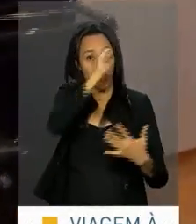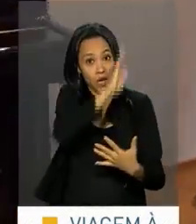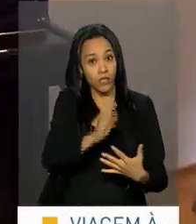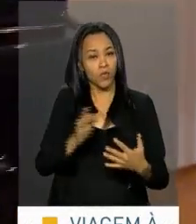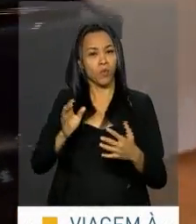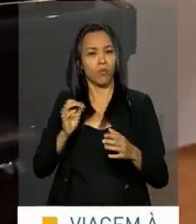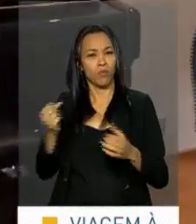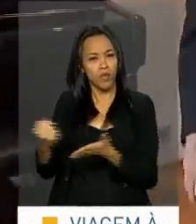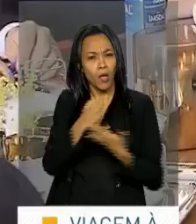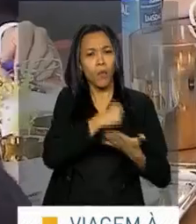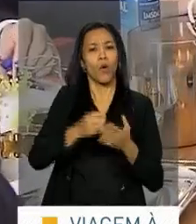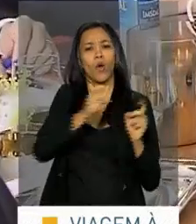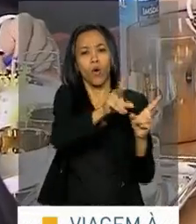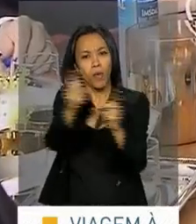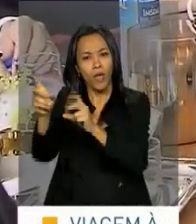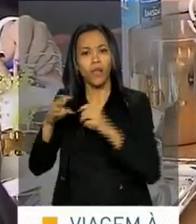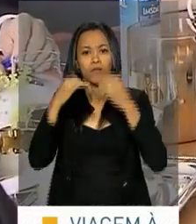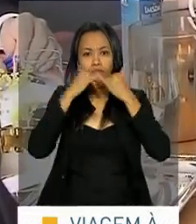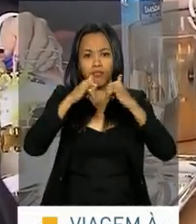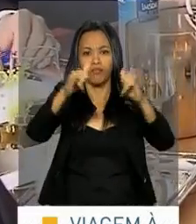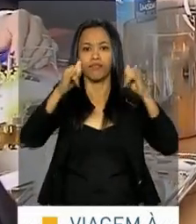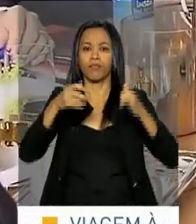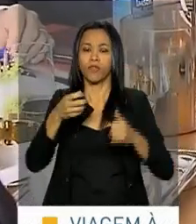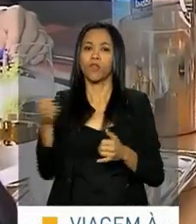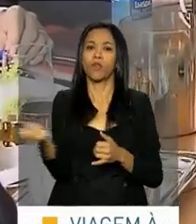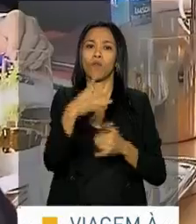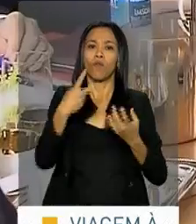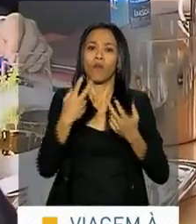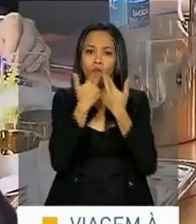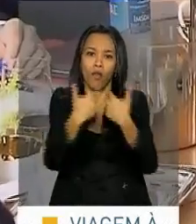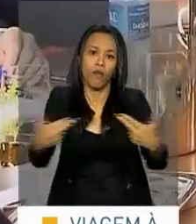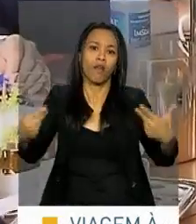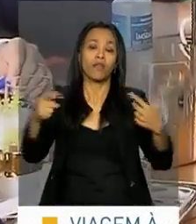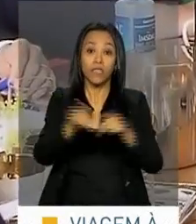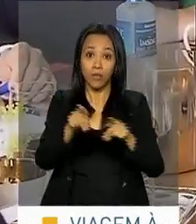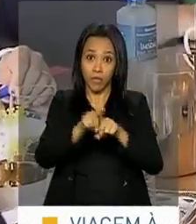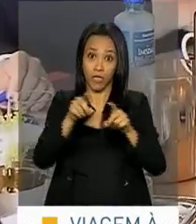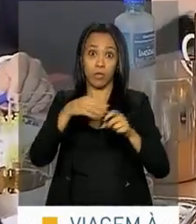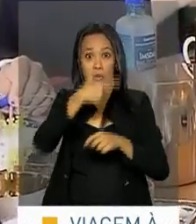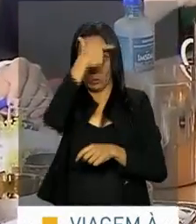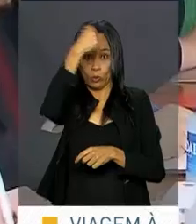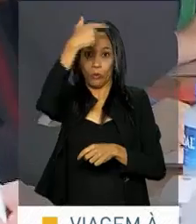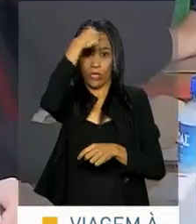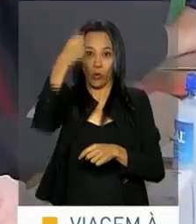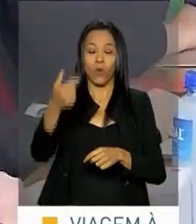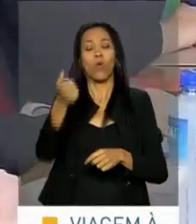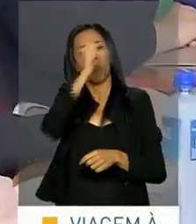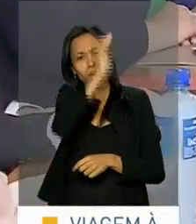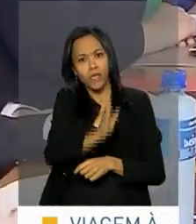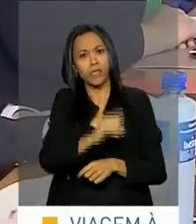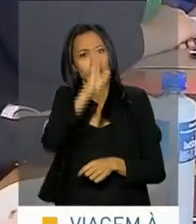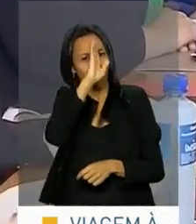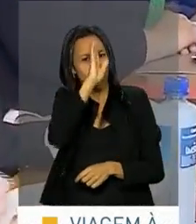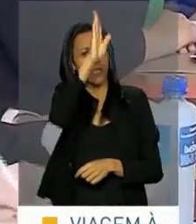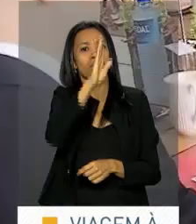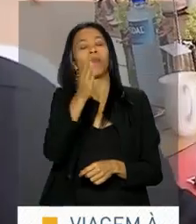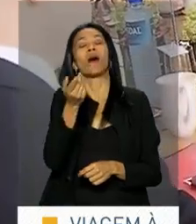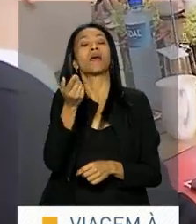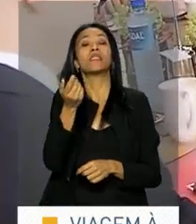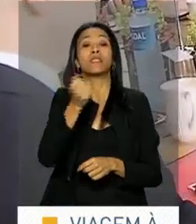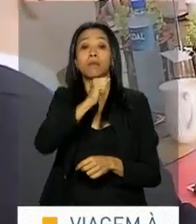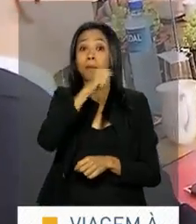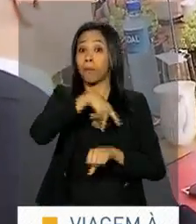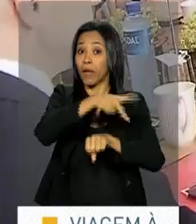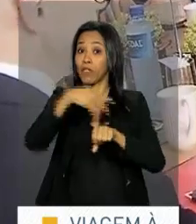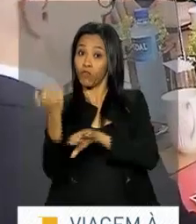como comércio, energia, inovação e ensino superior. Ela afirmou que o Brasil é um dos principais países fora da